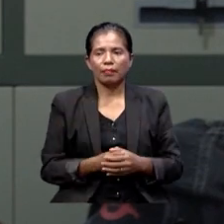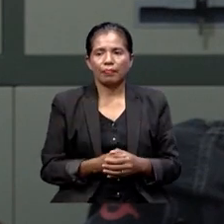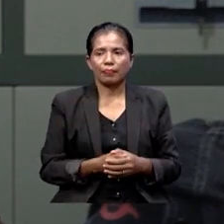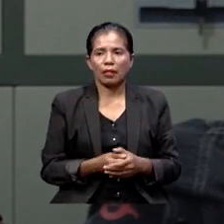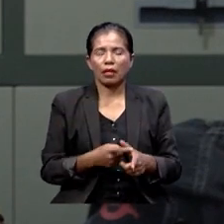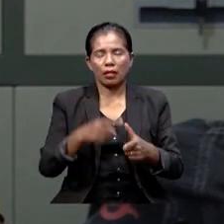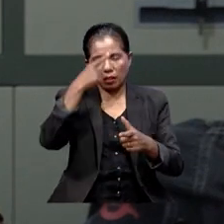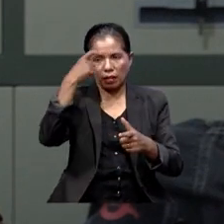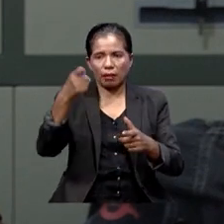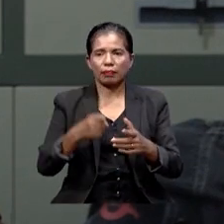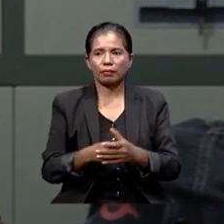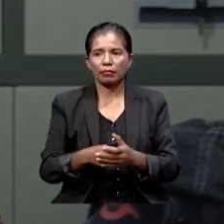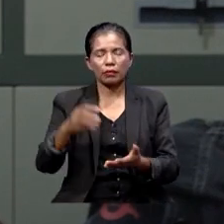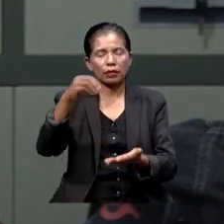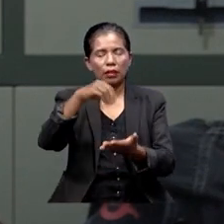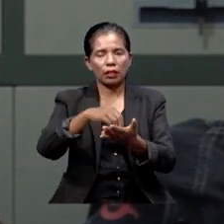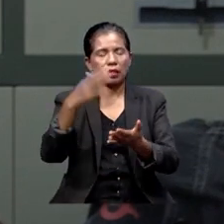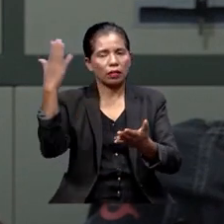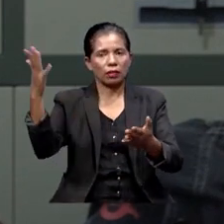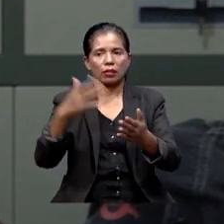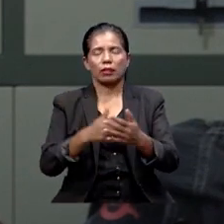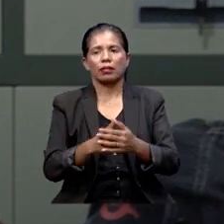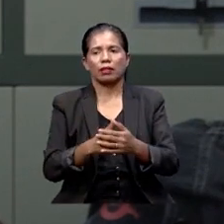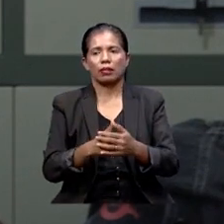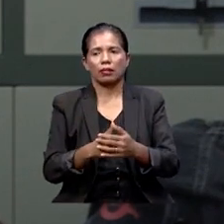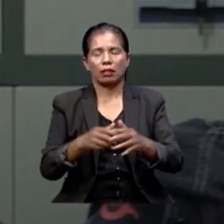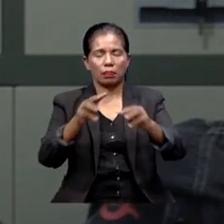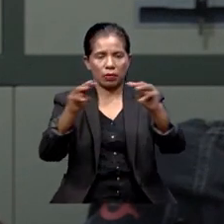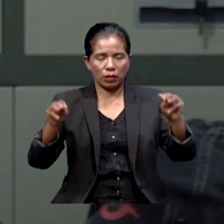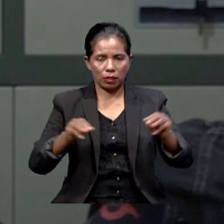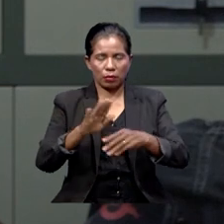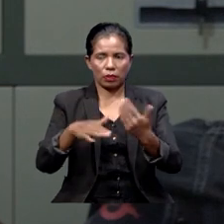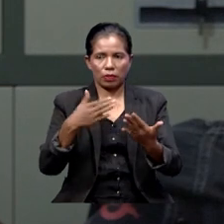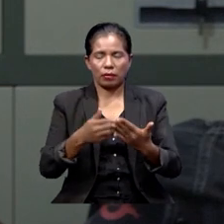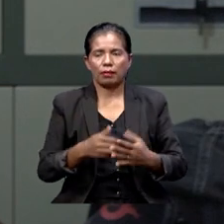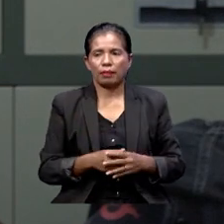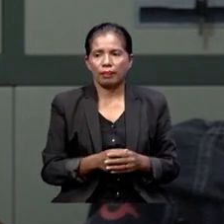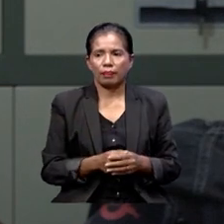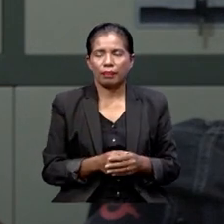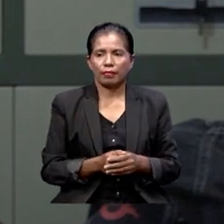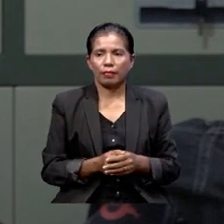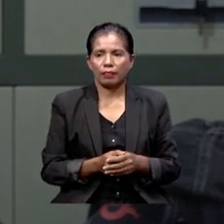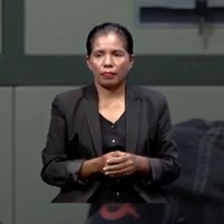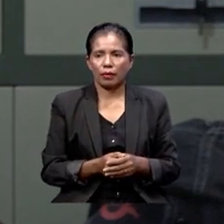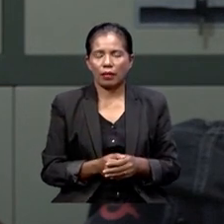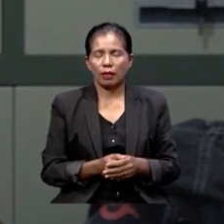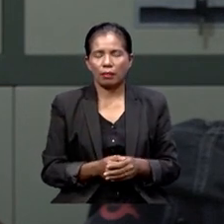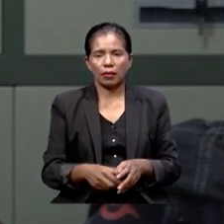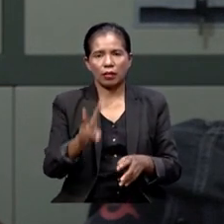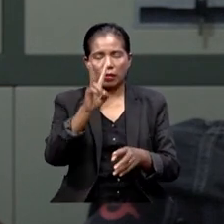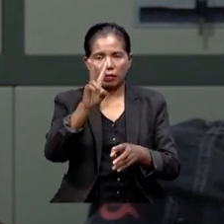profesores tambah kalau kahutu baiha munisipi. Entah, bas segundo